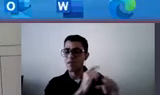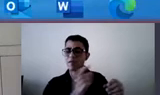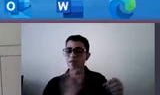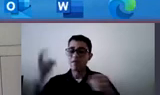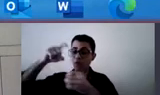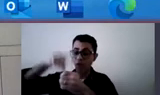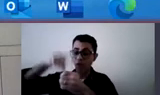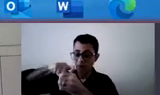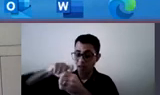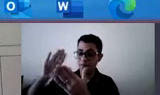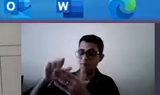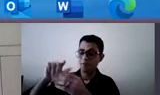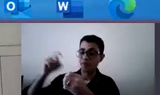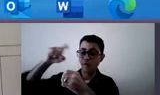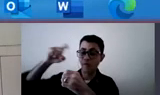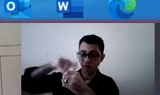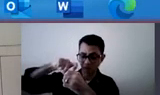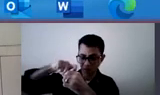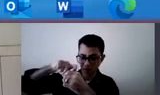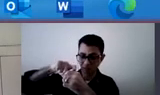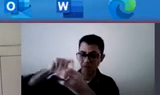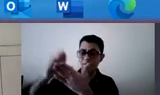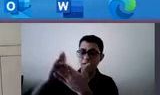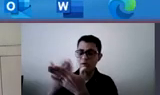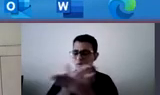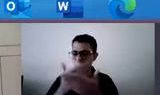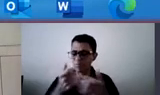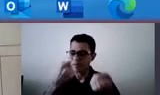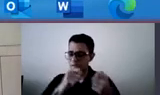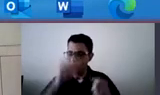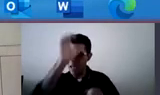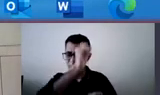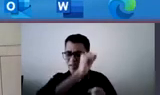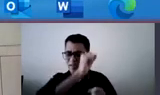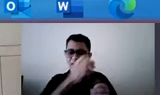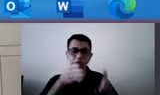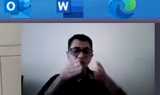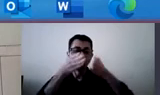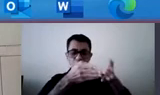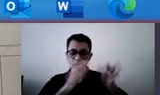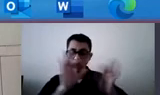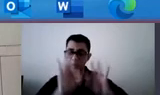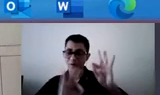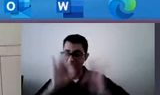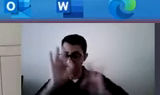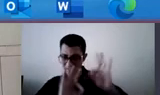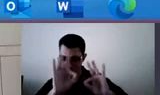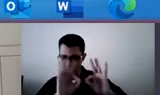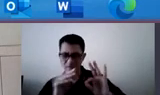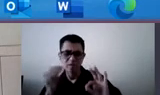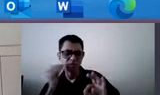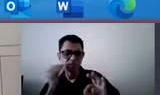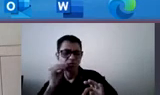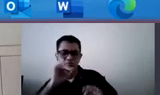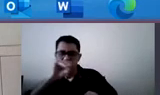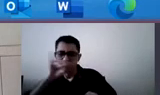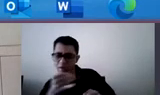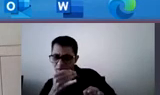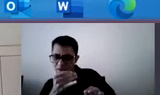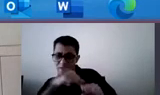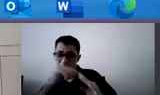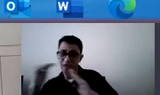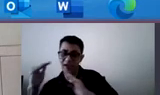você... teve que se virar e aprendeu a ter foco, ou pelo menos tentou, fez o possível para ter foco